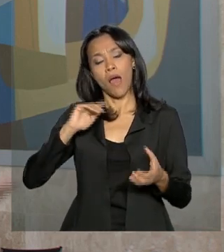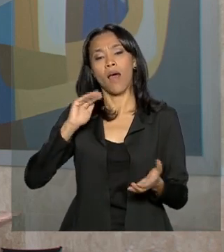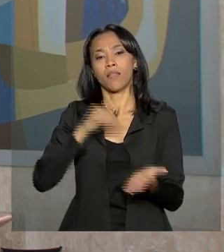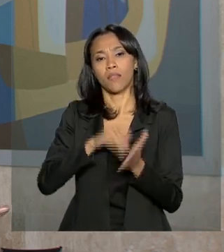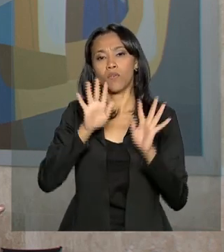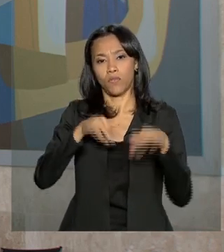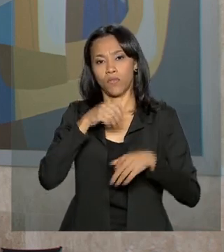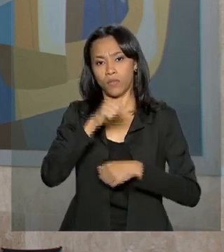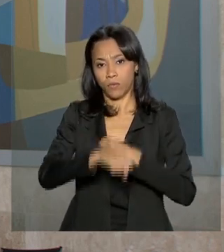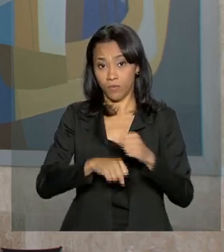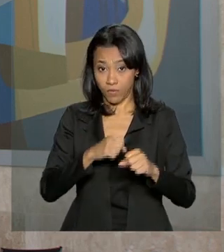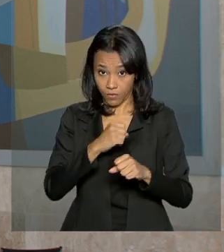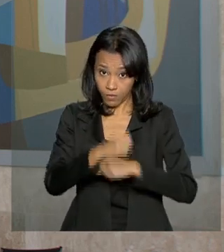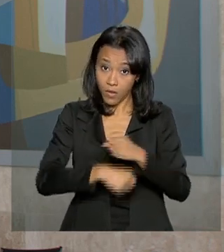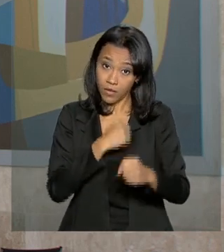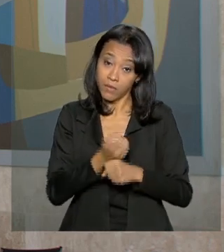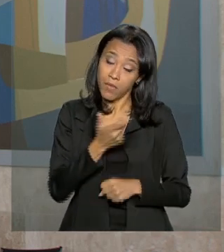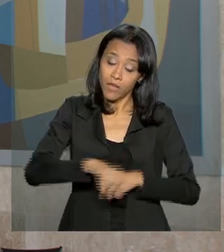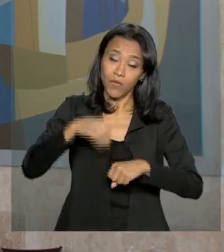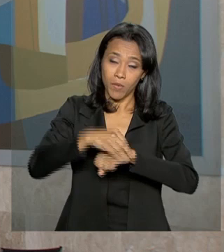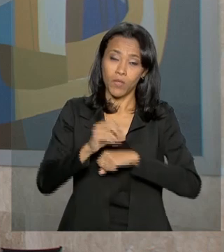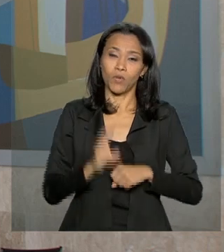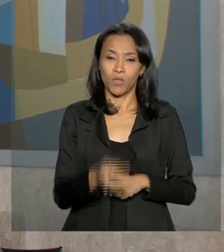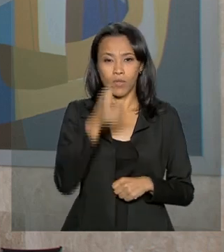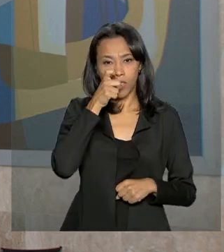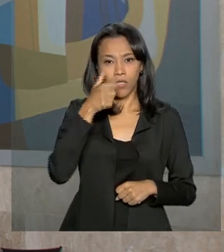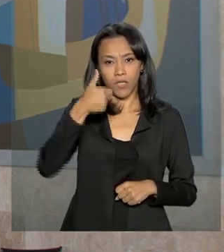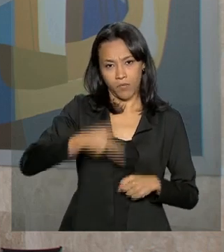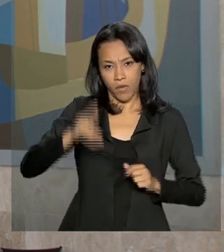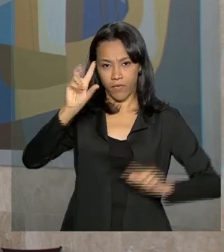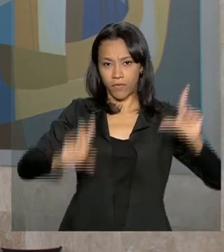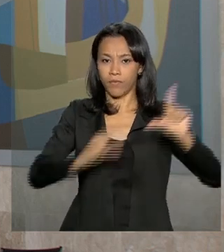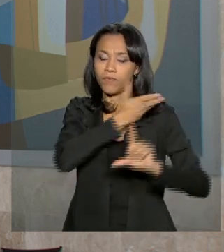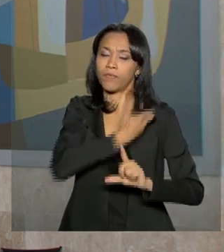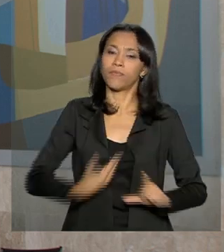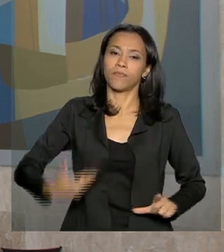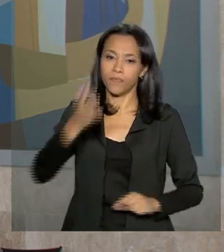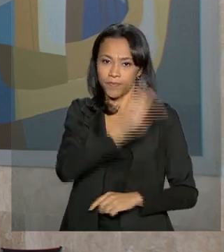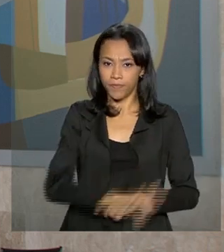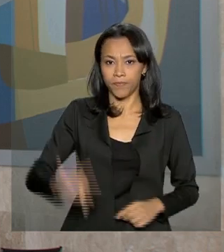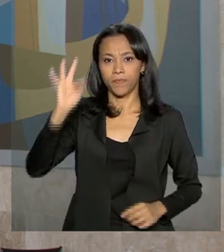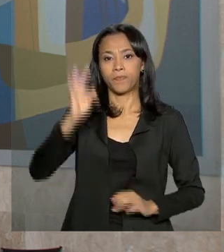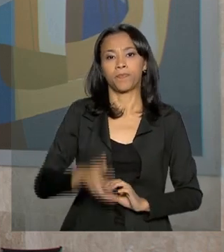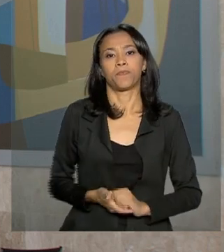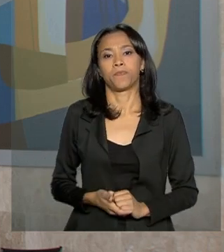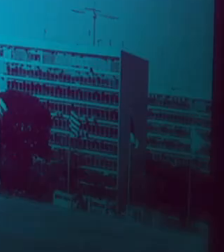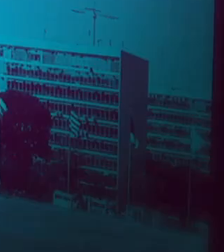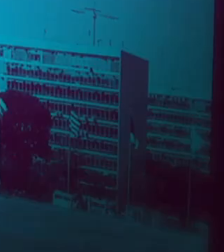volta a qualquer momento com mais informações. Fique com a gente na NBR, a TV do Governo Federal.